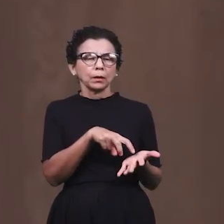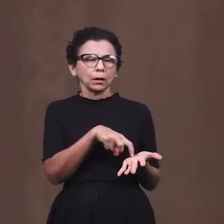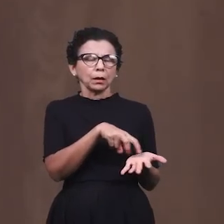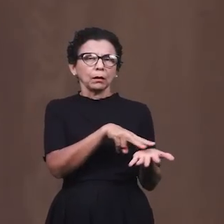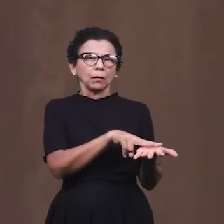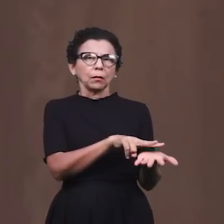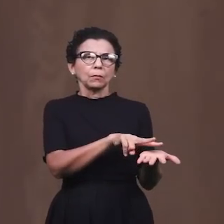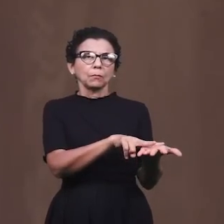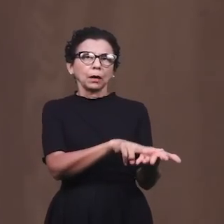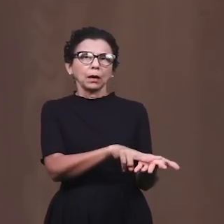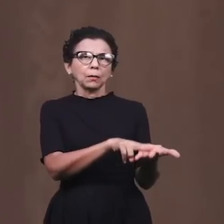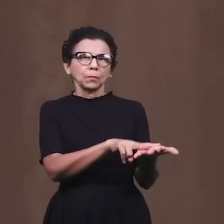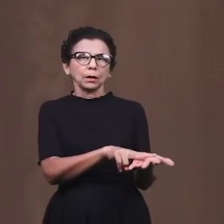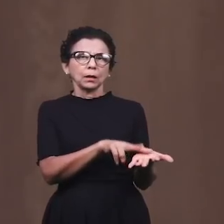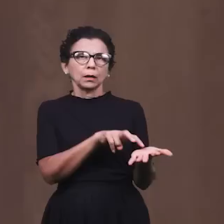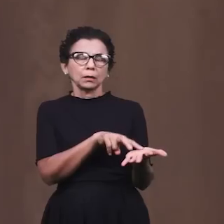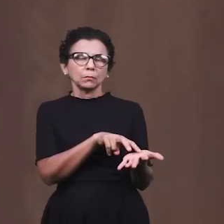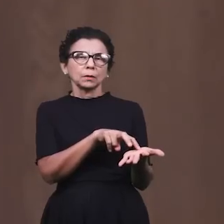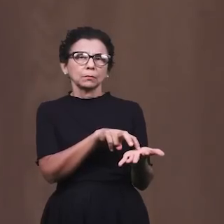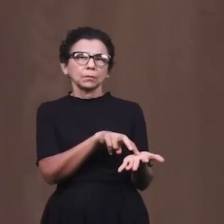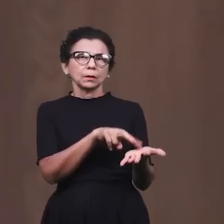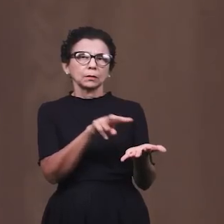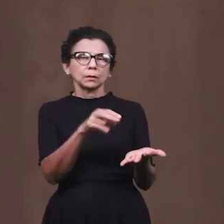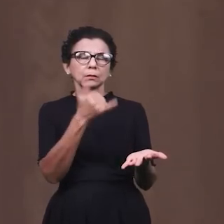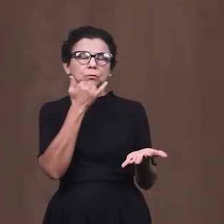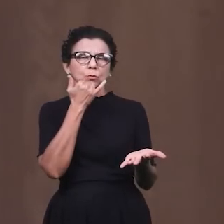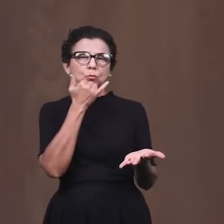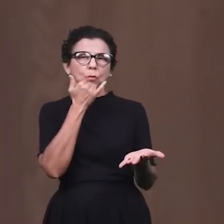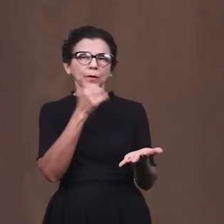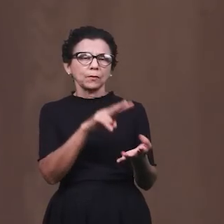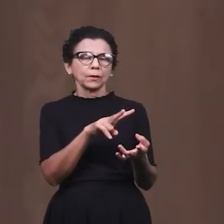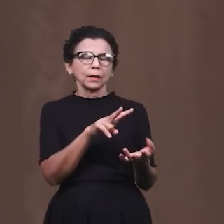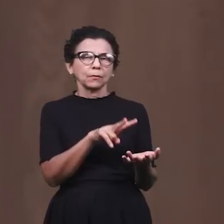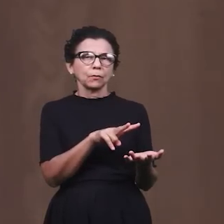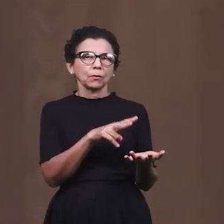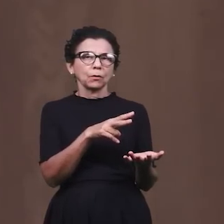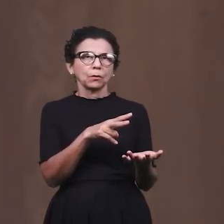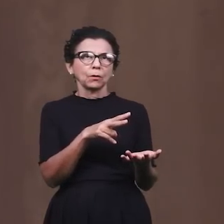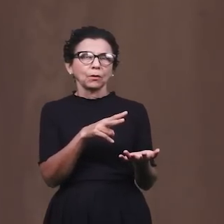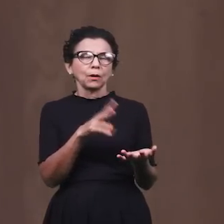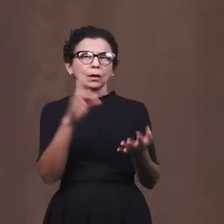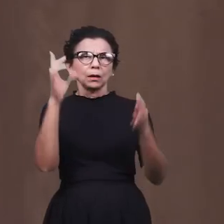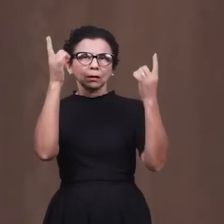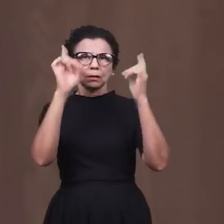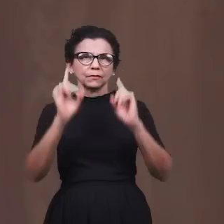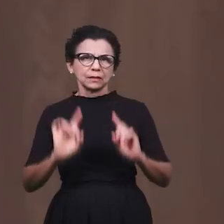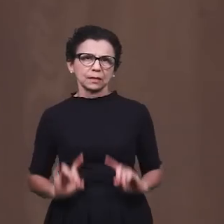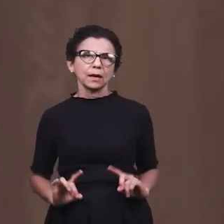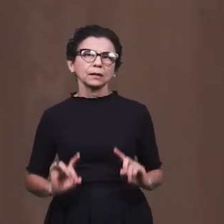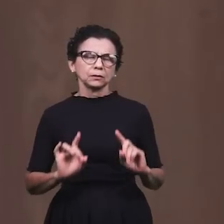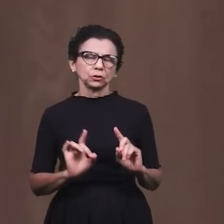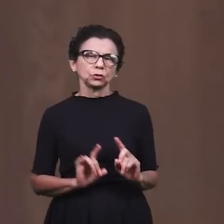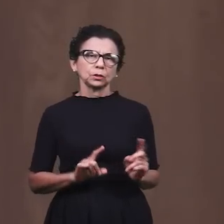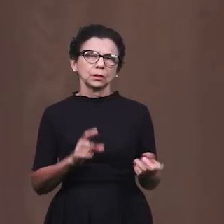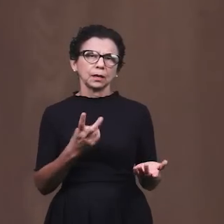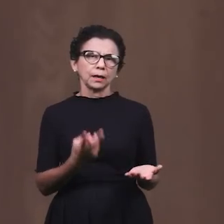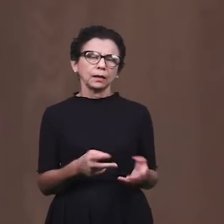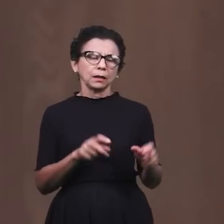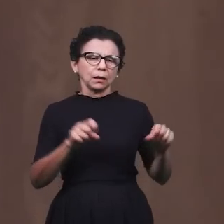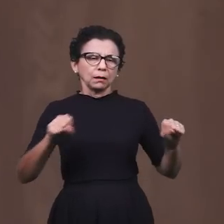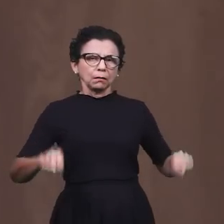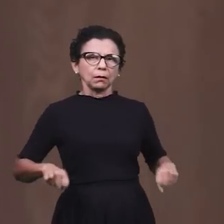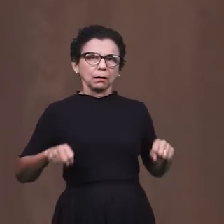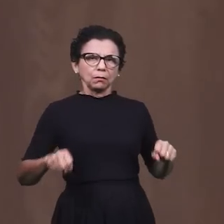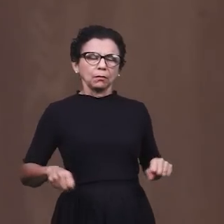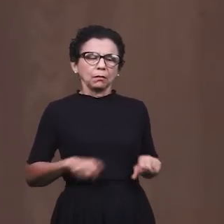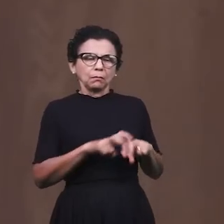homem que foi levado numa cadeira, colocado diante de Jesus. Então, ele primeiramente perdoou os pecados daquele paralítico. Depois, então,